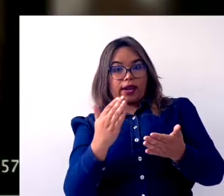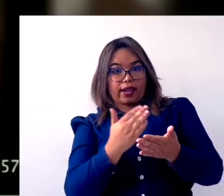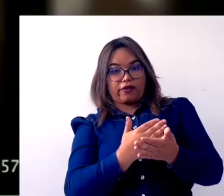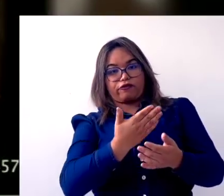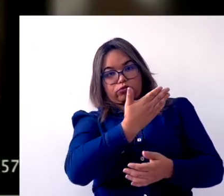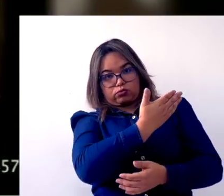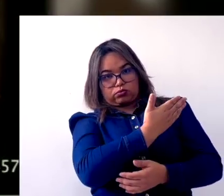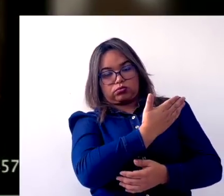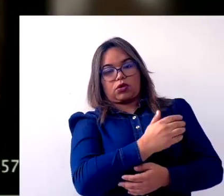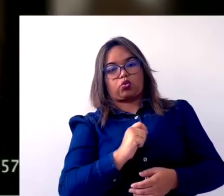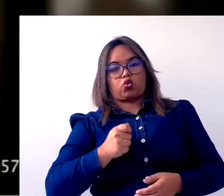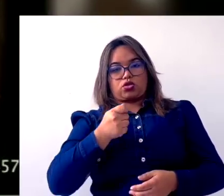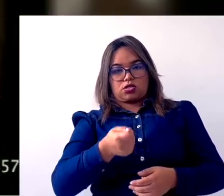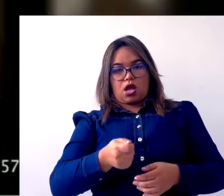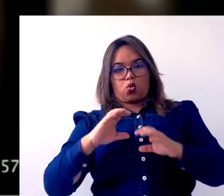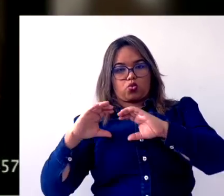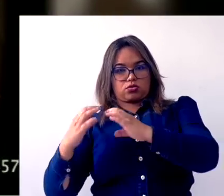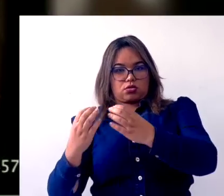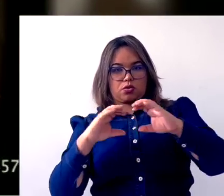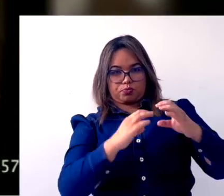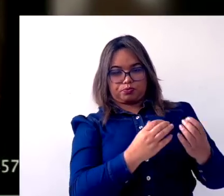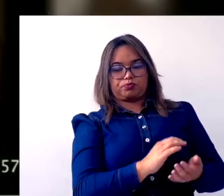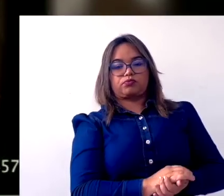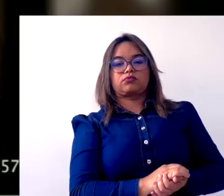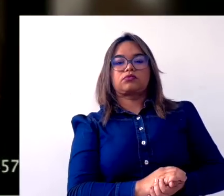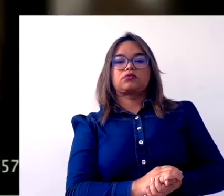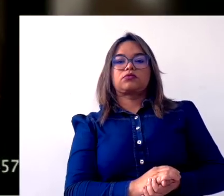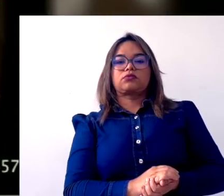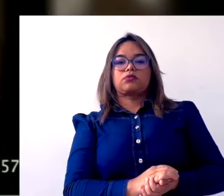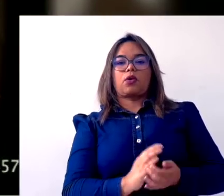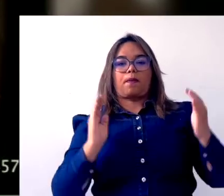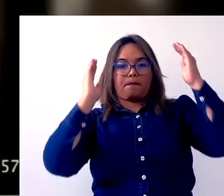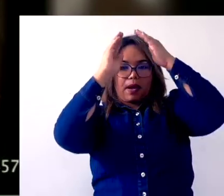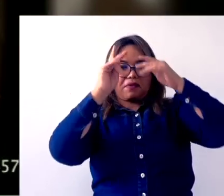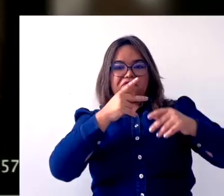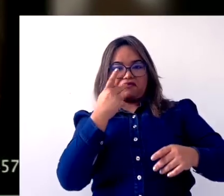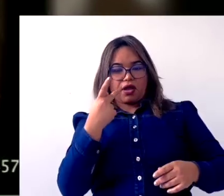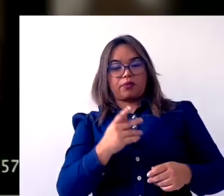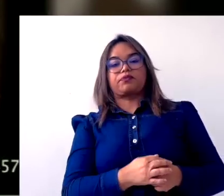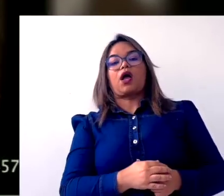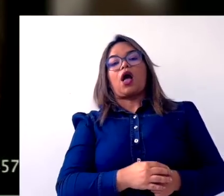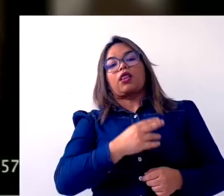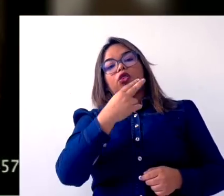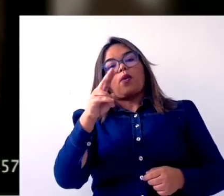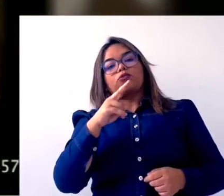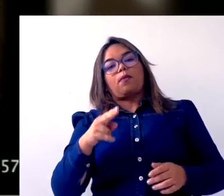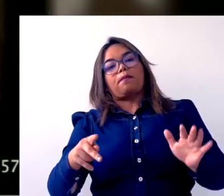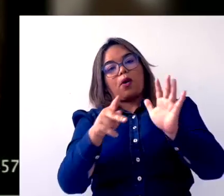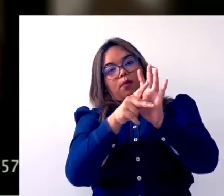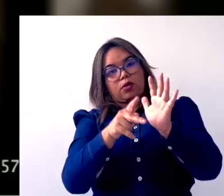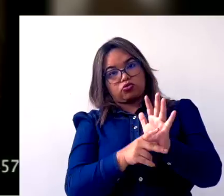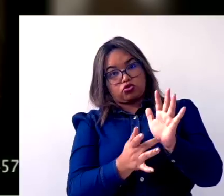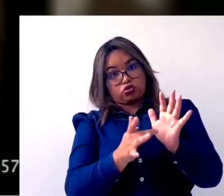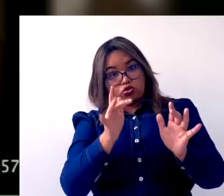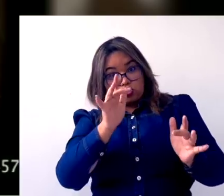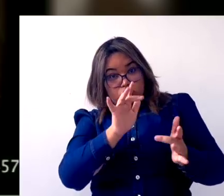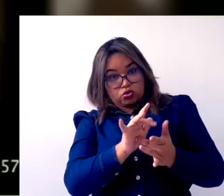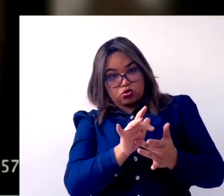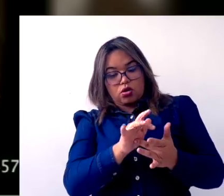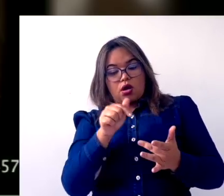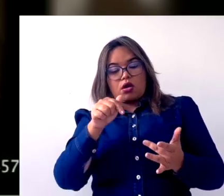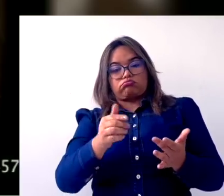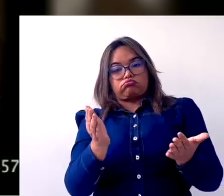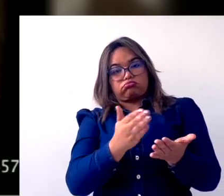dos Concílios, todos os nomes que nas Escrituras são aplicados a Cristo, em virtude dos quais se estabelece que ele é o cabeça